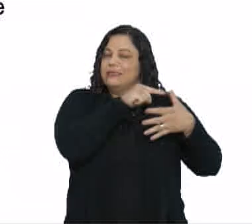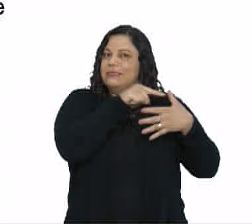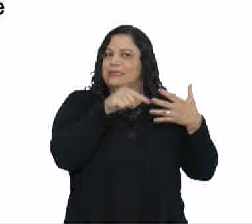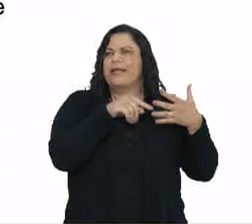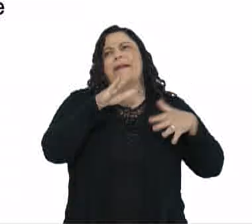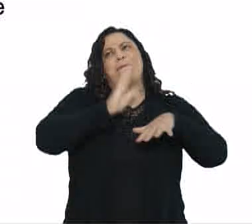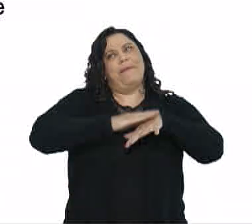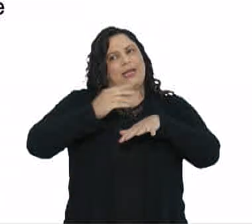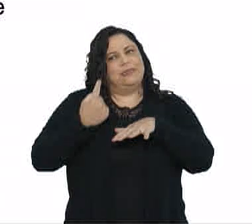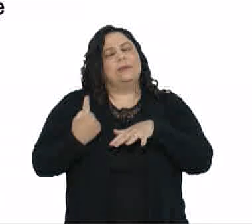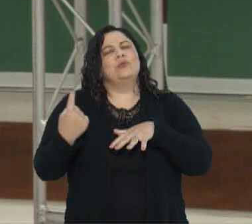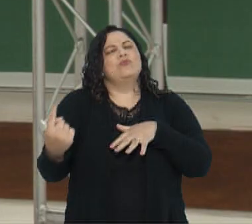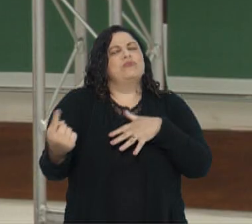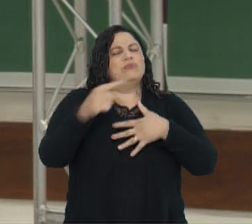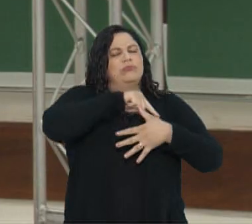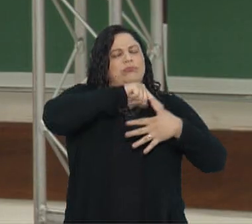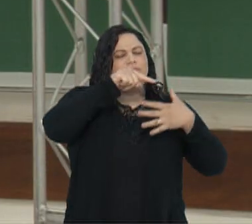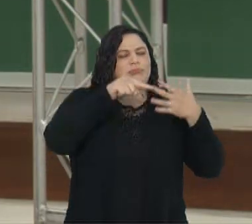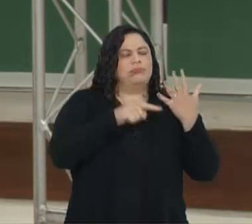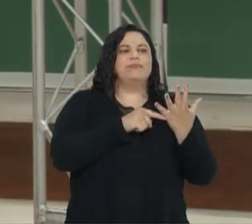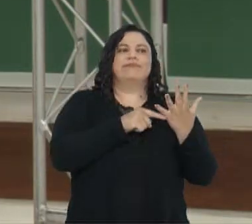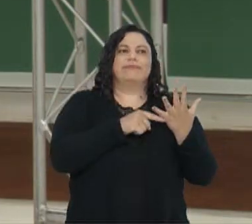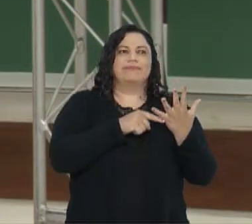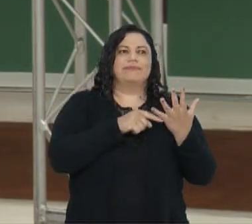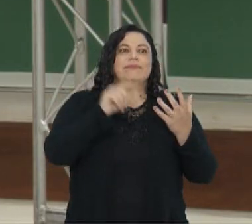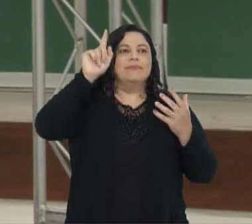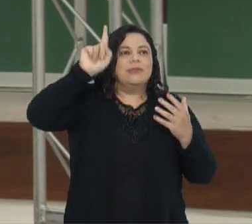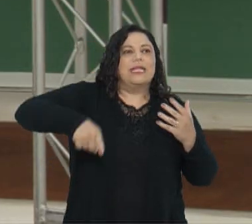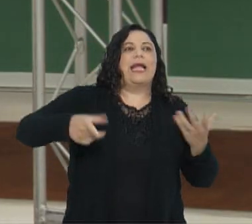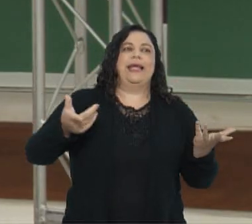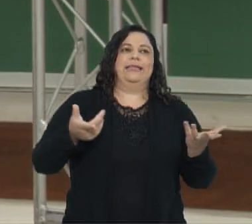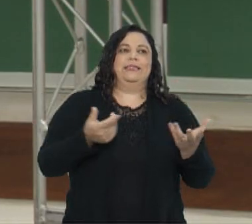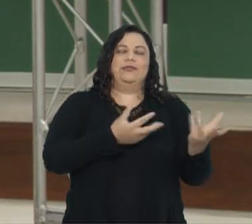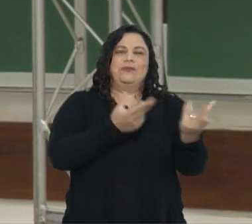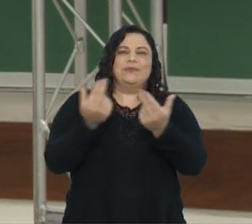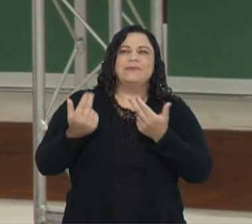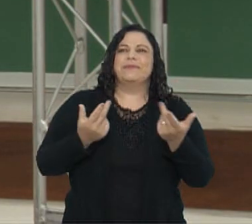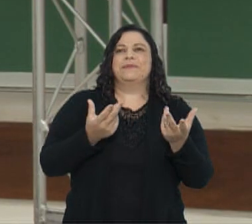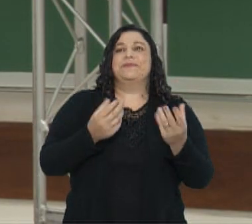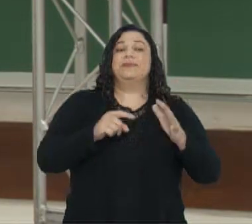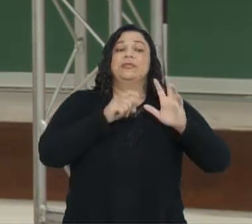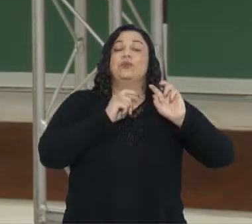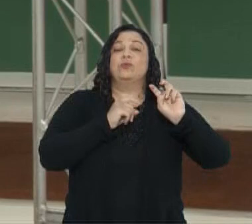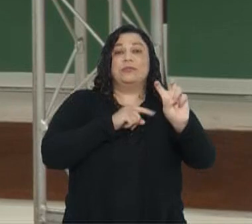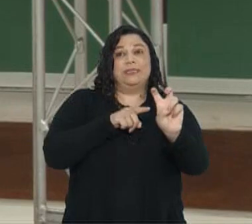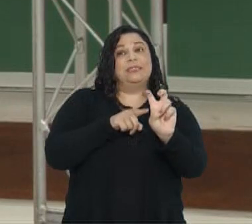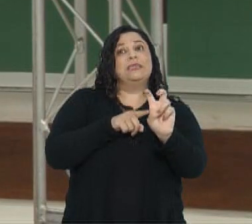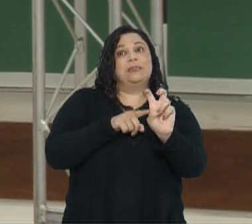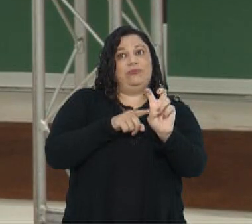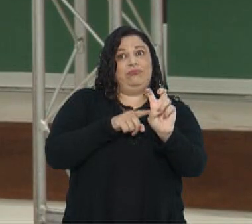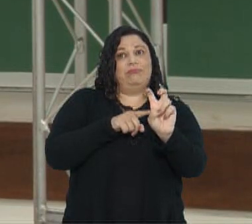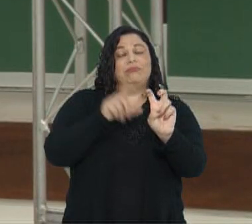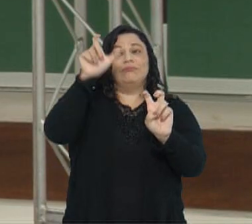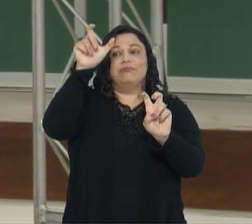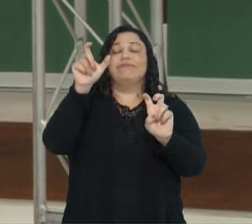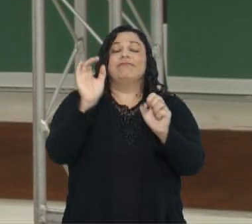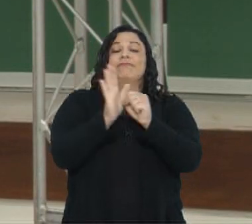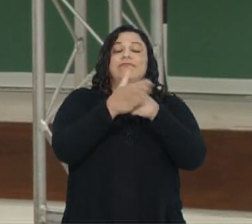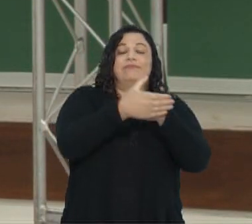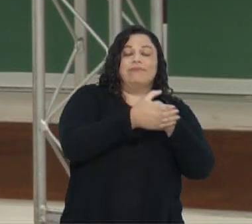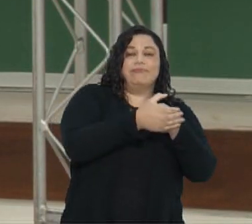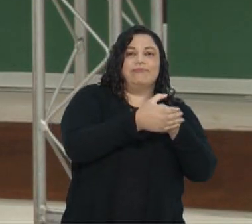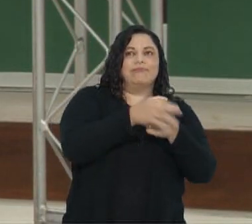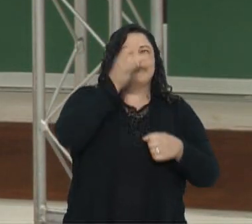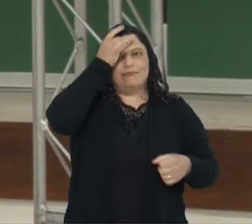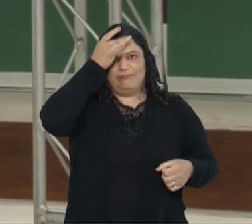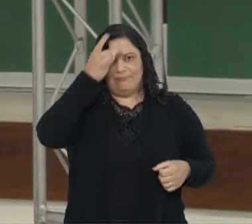de um sujeito, ele é composto. Então, no caso aqui, 5 núcleos, ok?